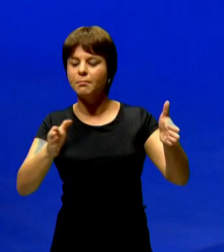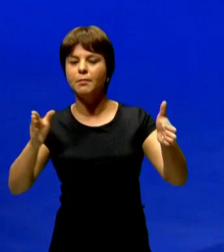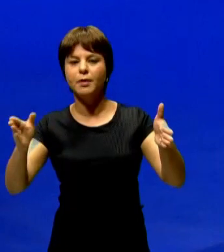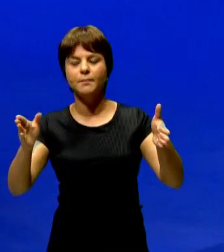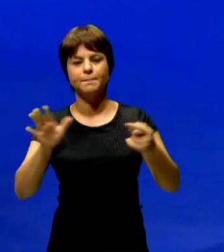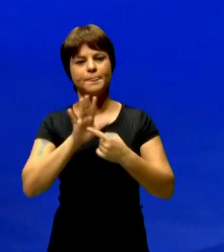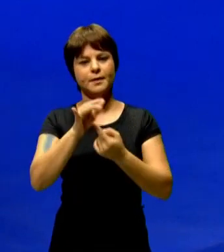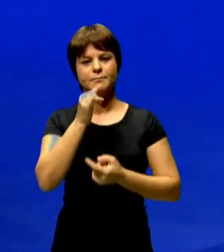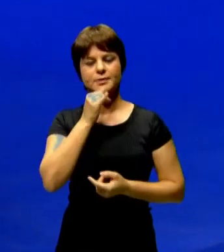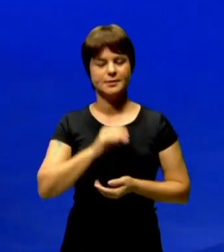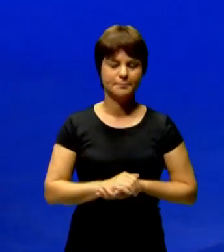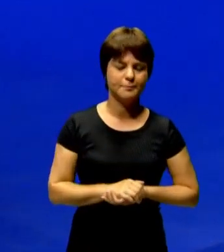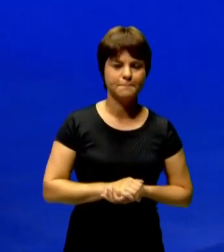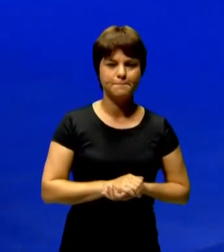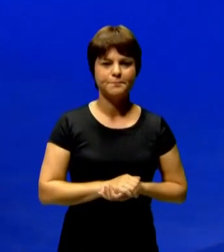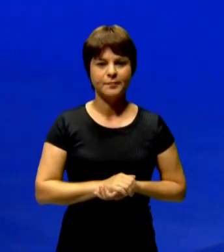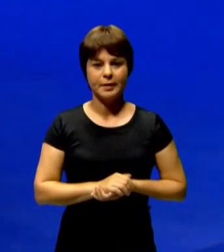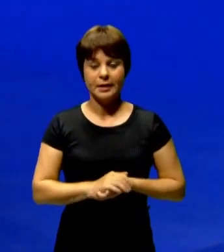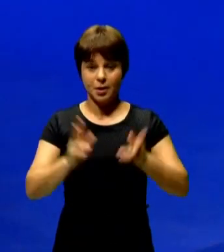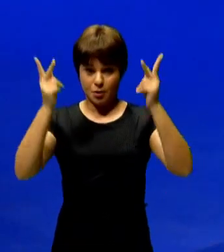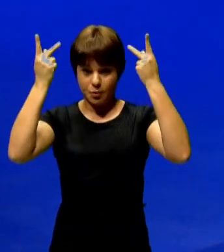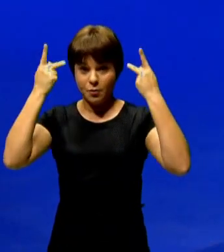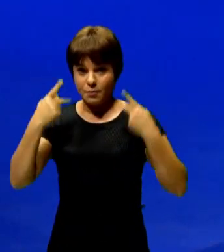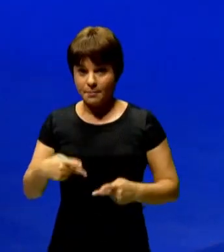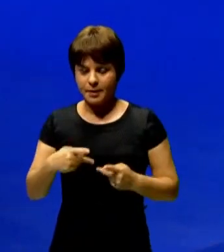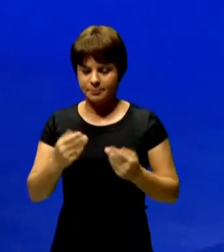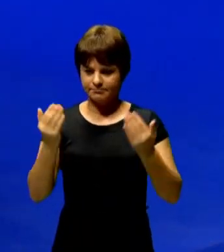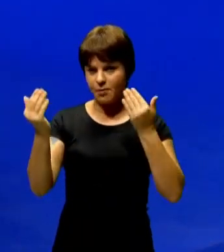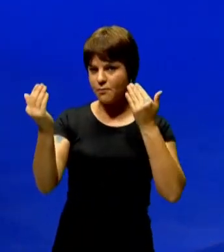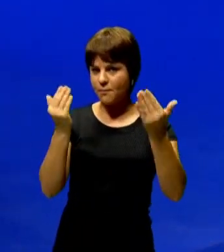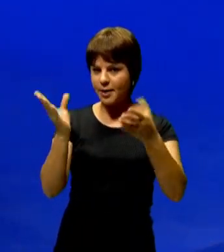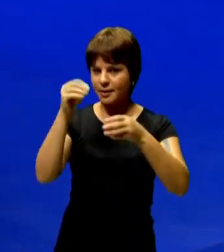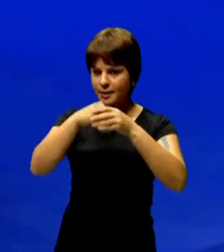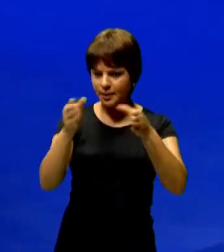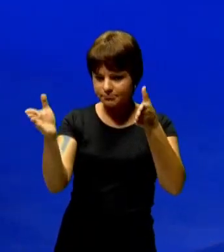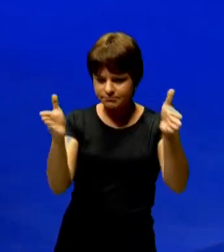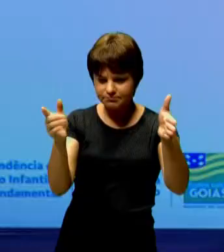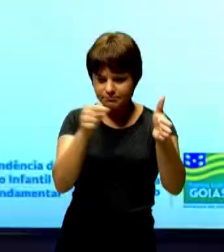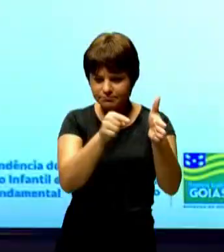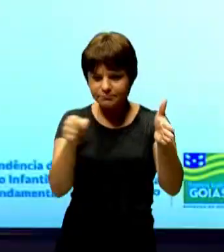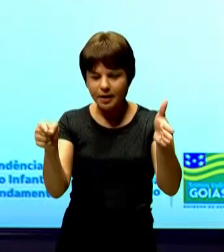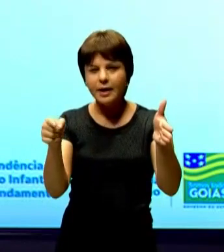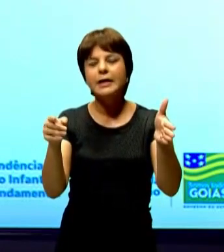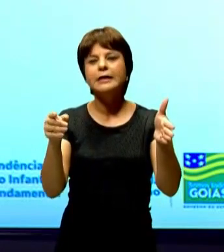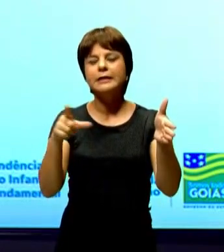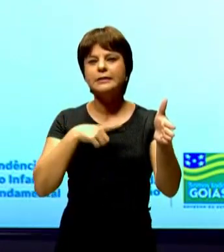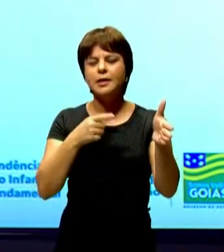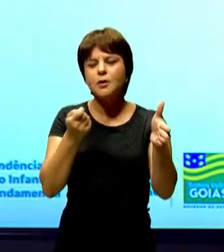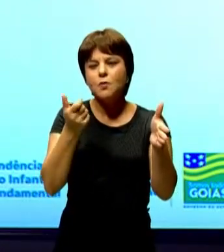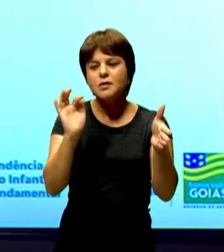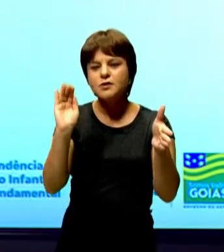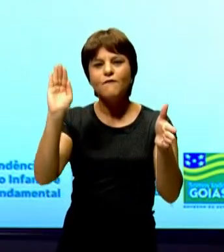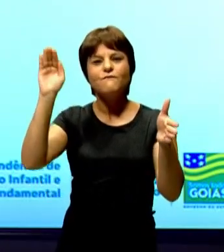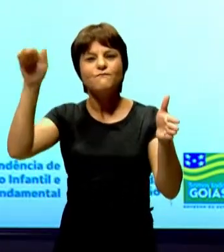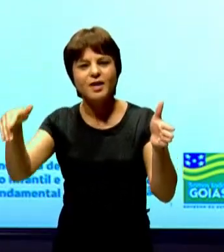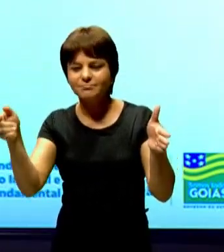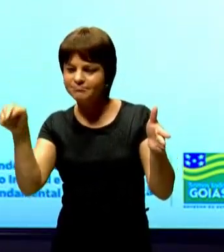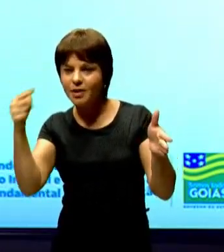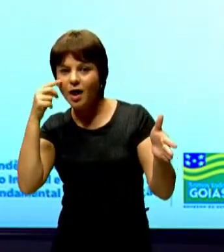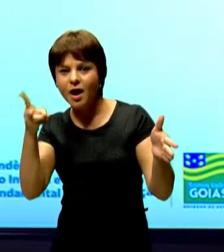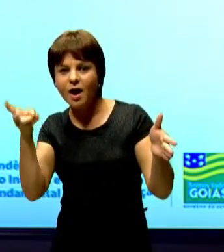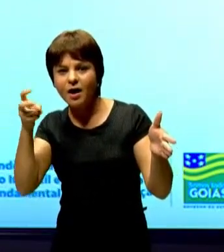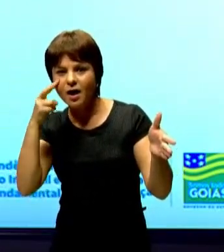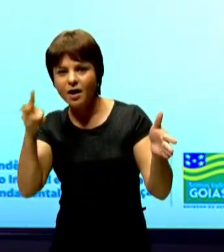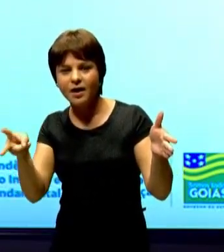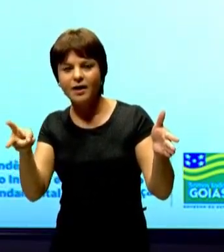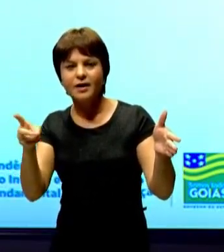eventos. Por exemplo, a espécie humana, se a gente for comparar dentro dessa possibilidade aqui, ela está quase ao final dessa escala geológica.